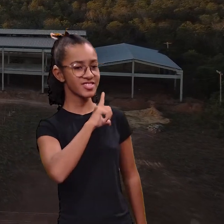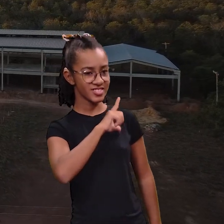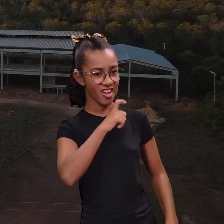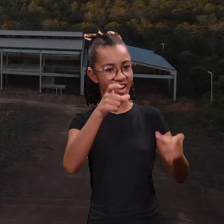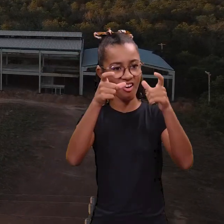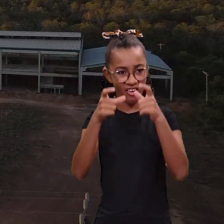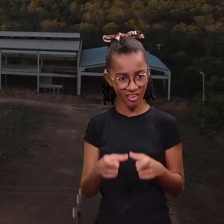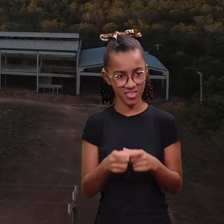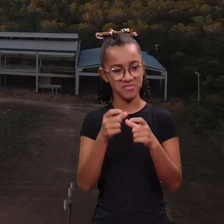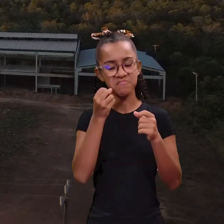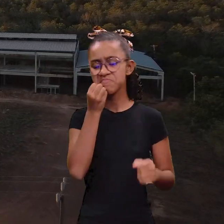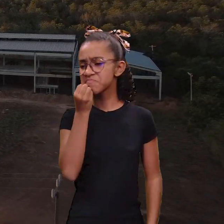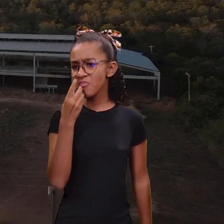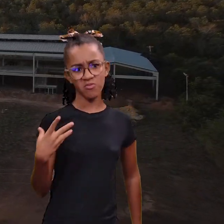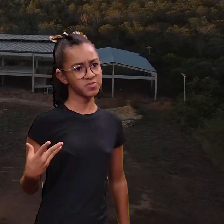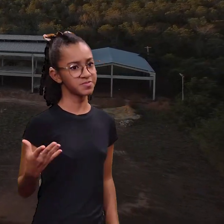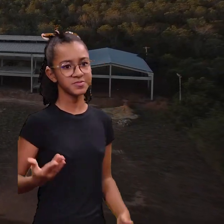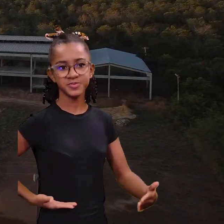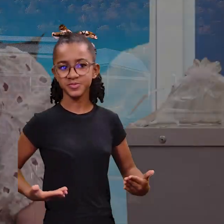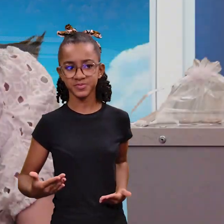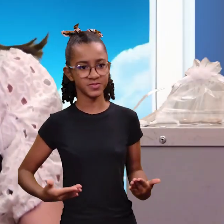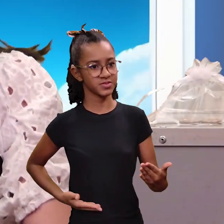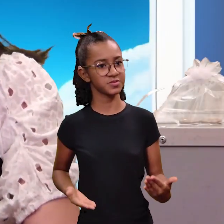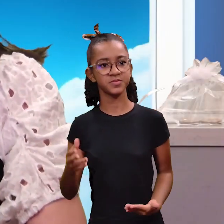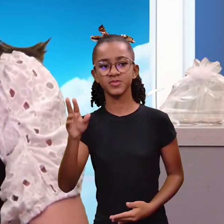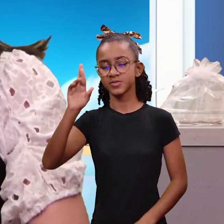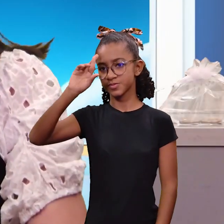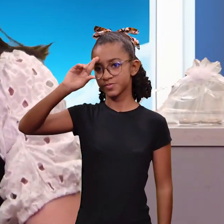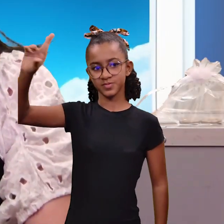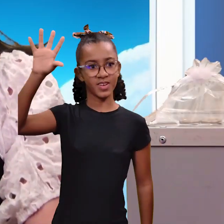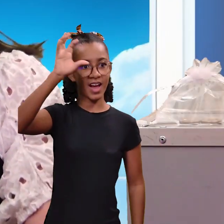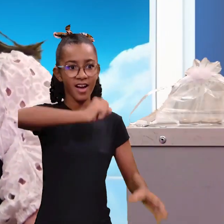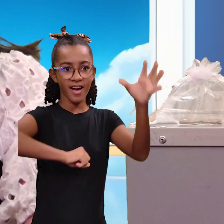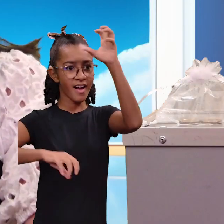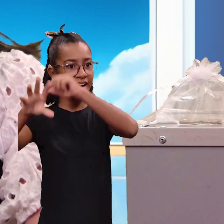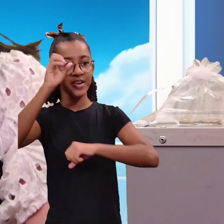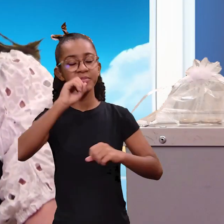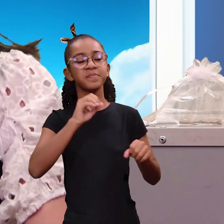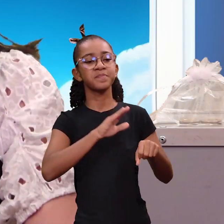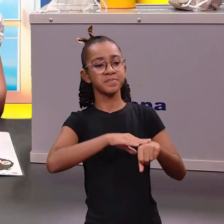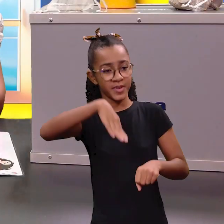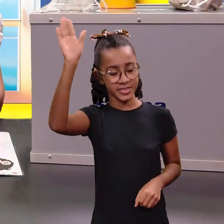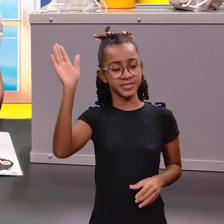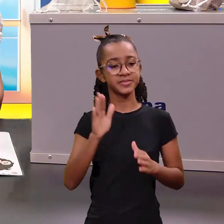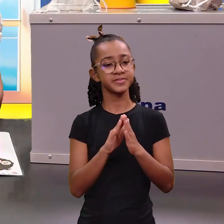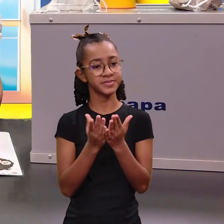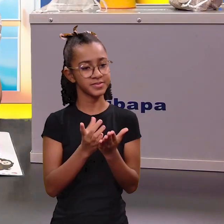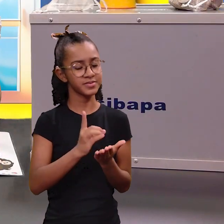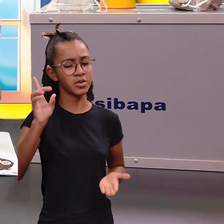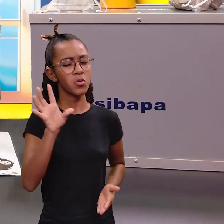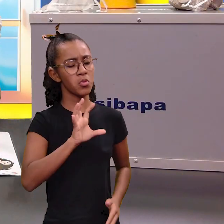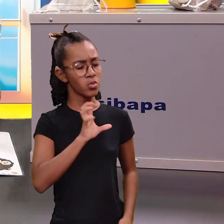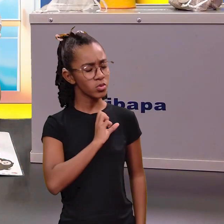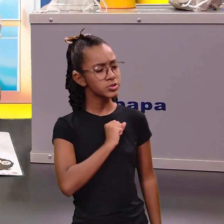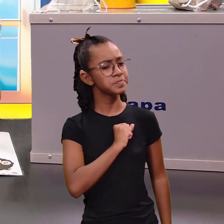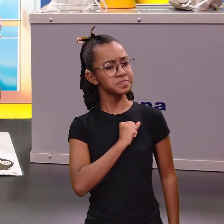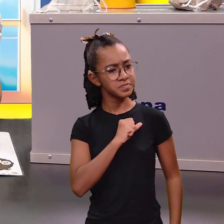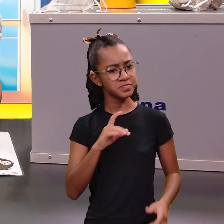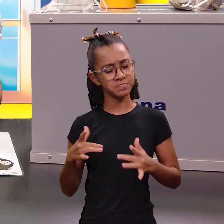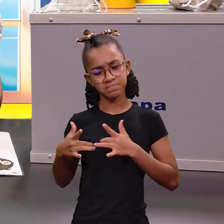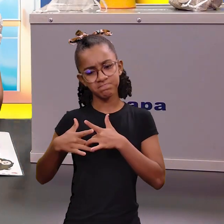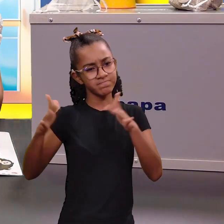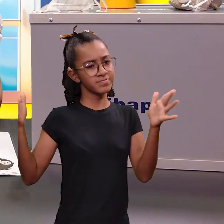um local agradável para servirmos a Deus e aprendermos mais da sua palavra. O amor, a